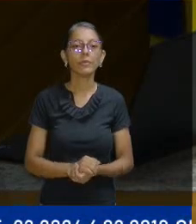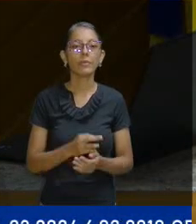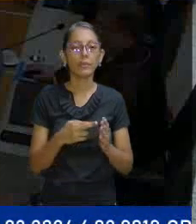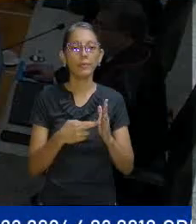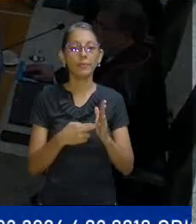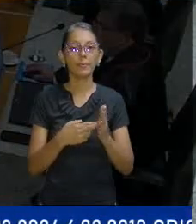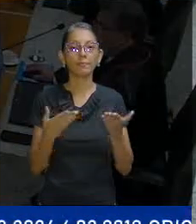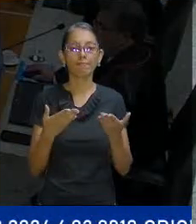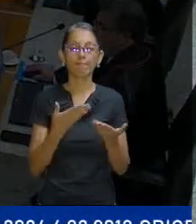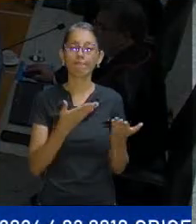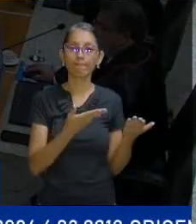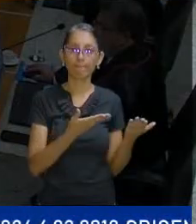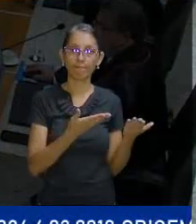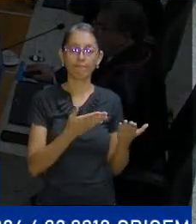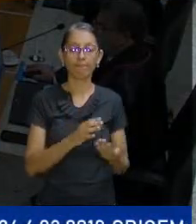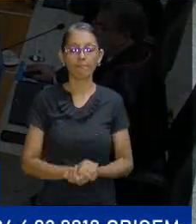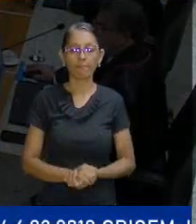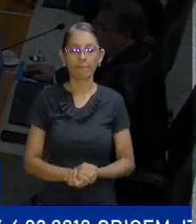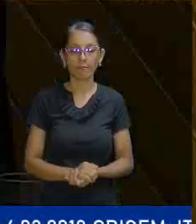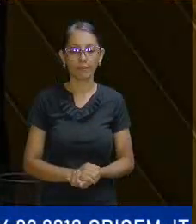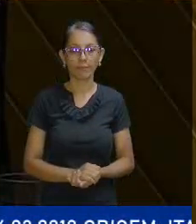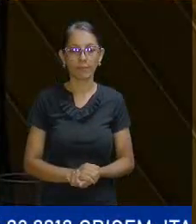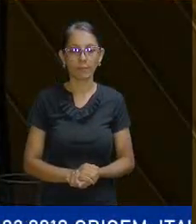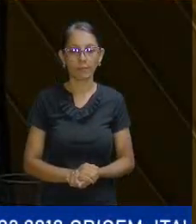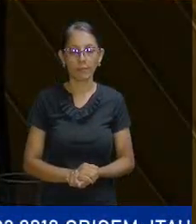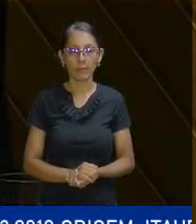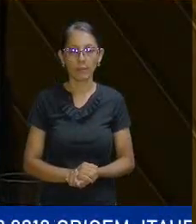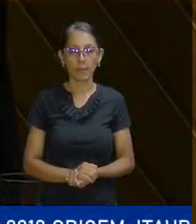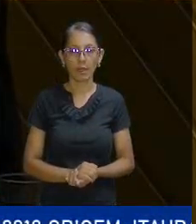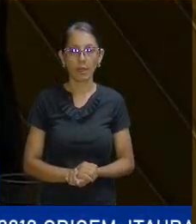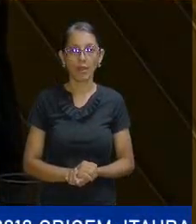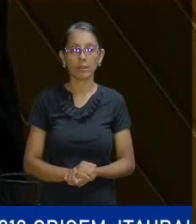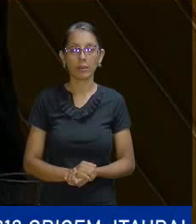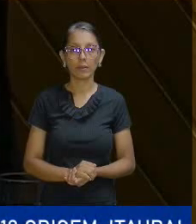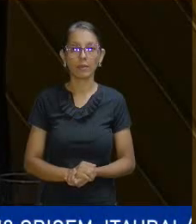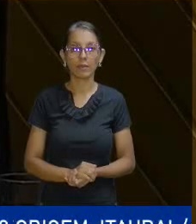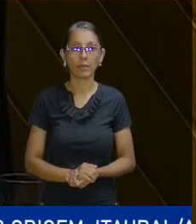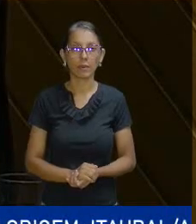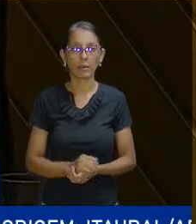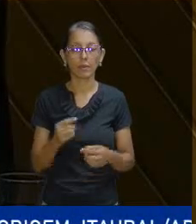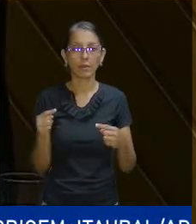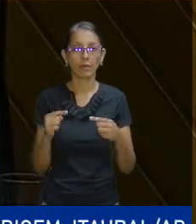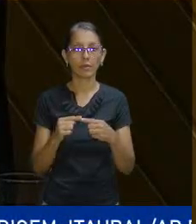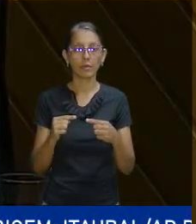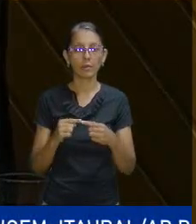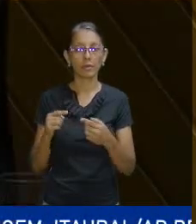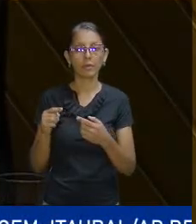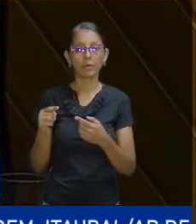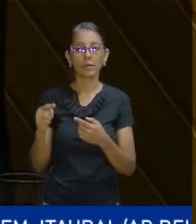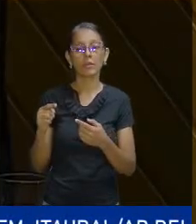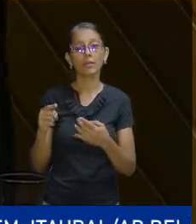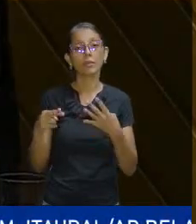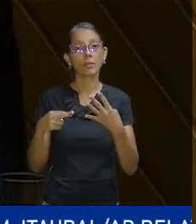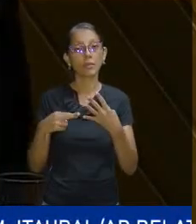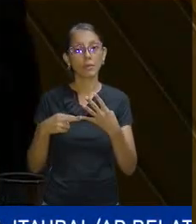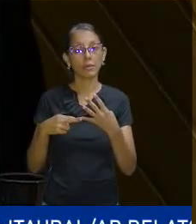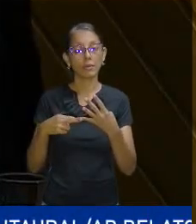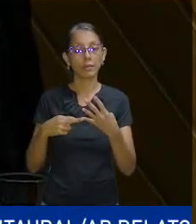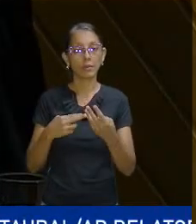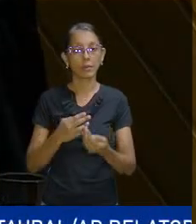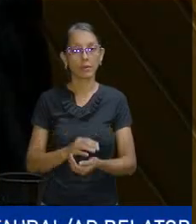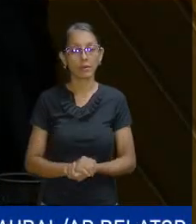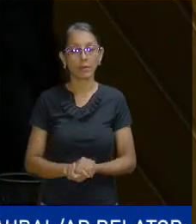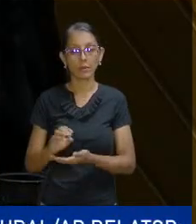O relator está com a palavra. Imagem ampla do plenário. Obrigado, senhor presidente. Trata-se de recurso eleitoral interposto